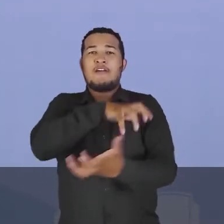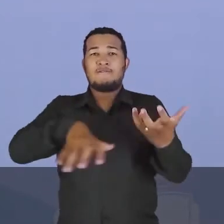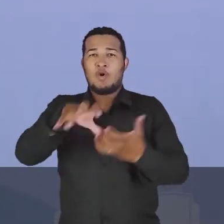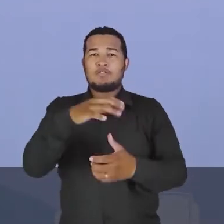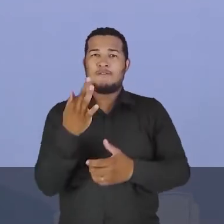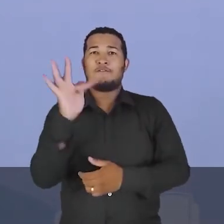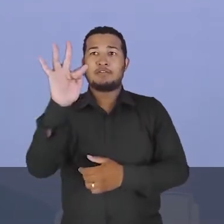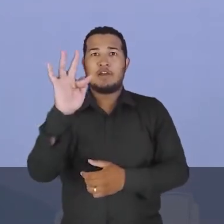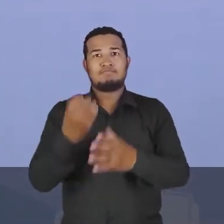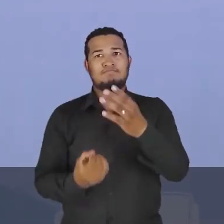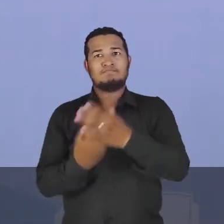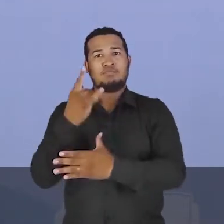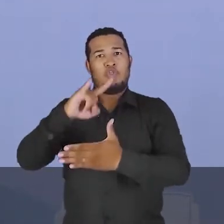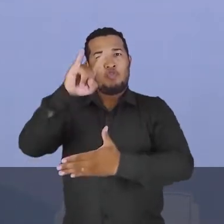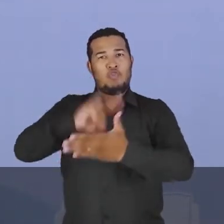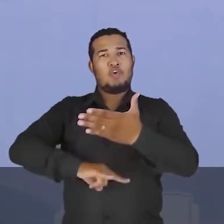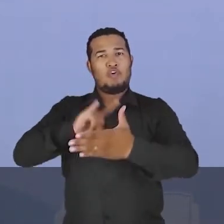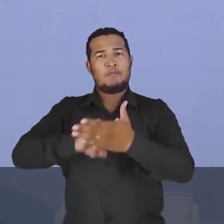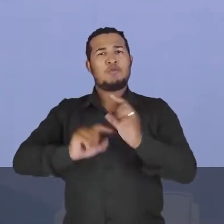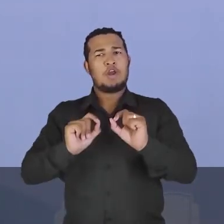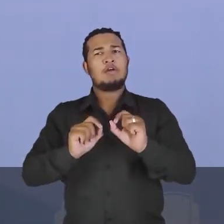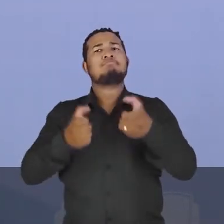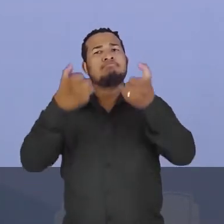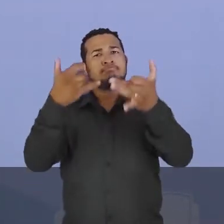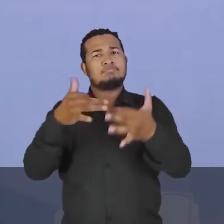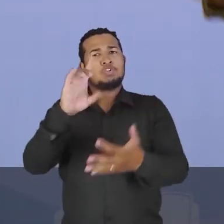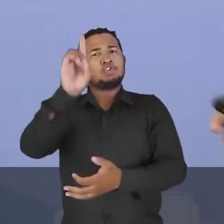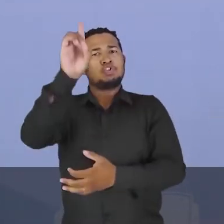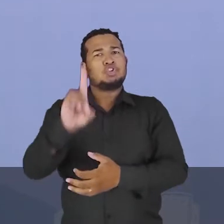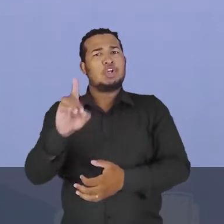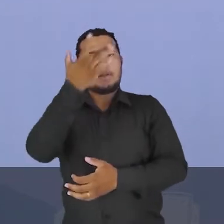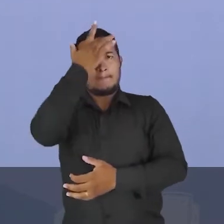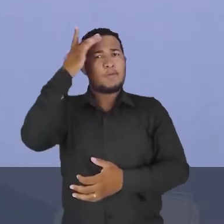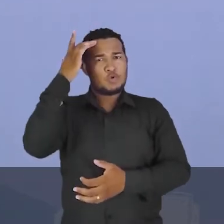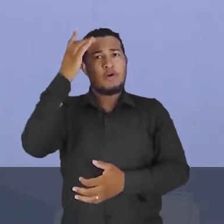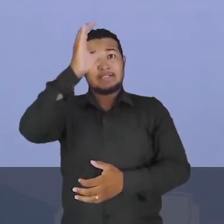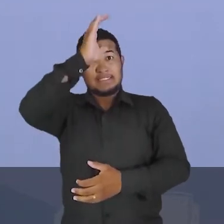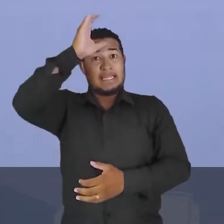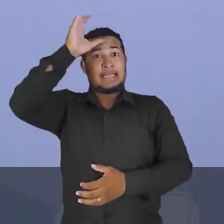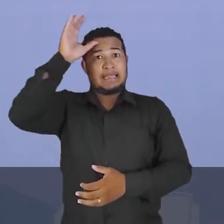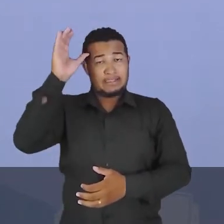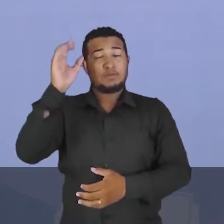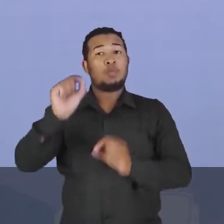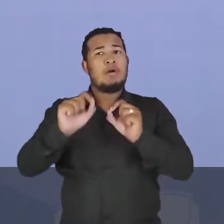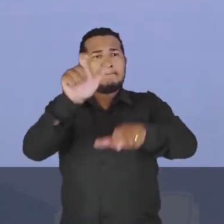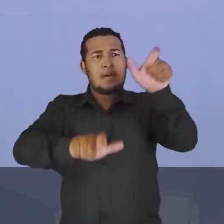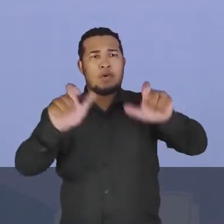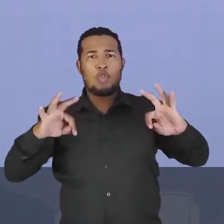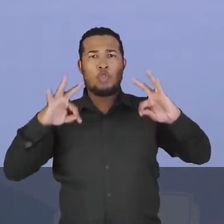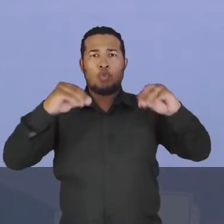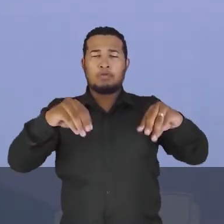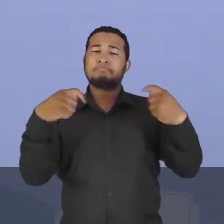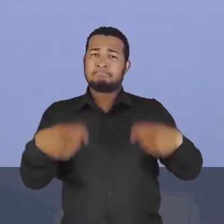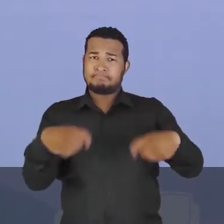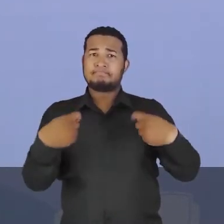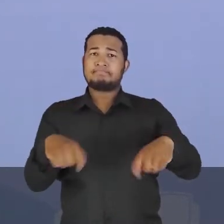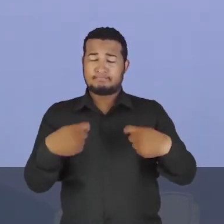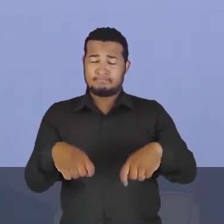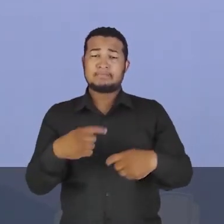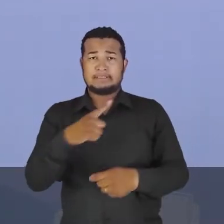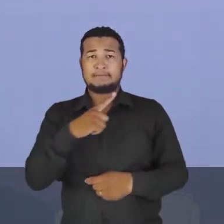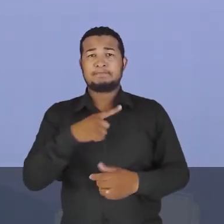esse documento afirmando os direitos do homem e do cidadão, direitos que todas as pessoas deveriam